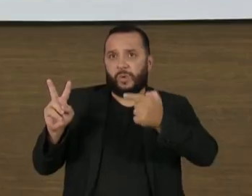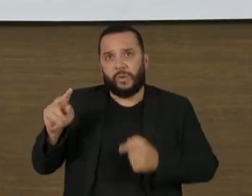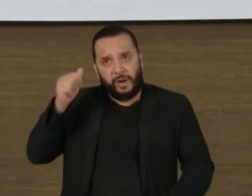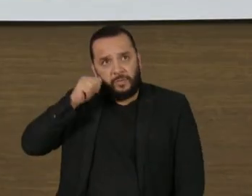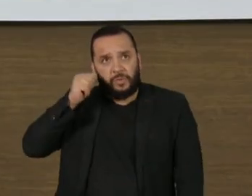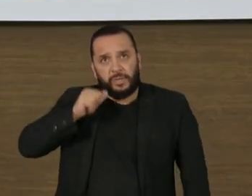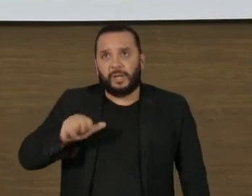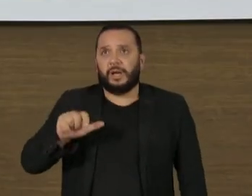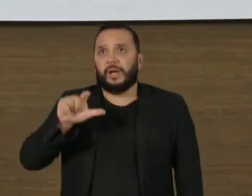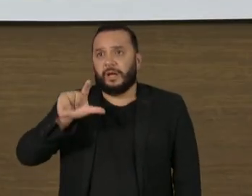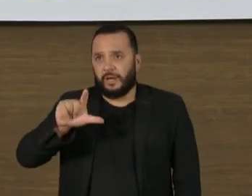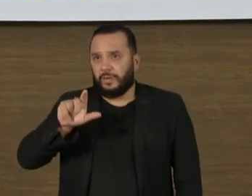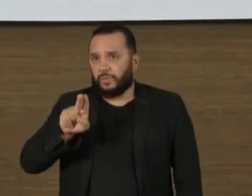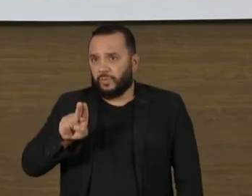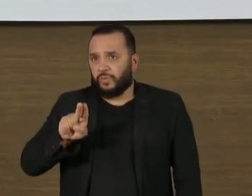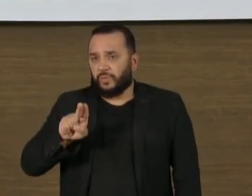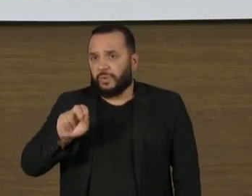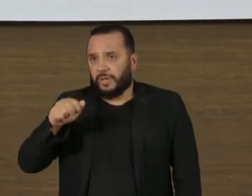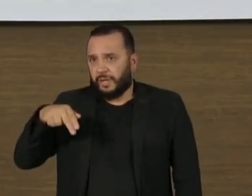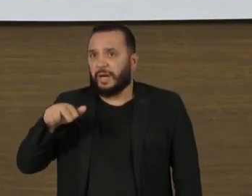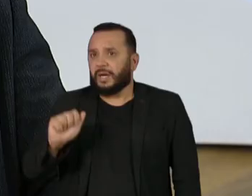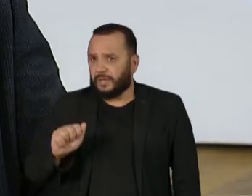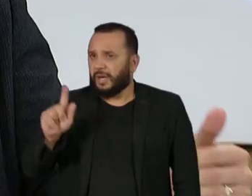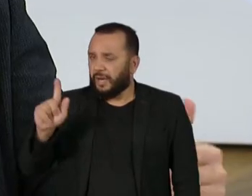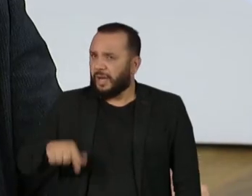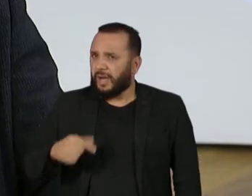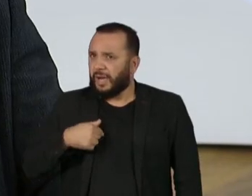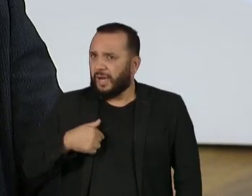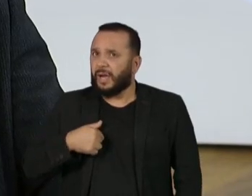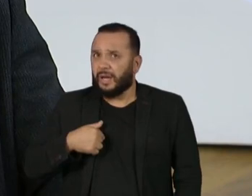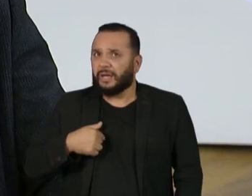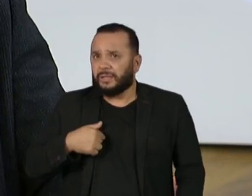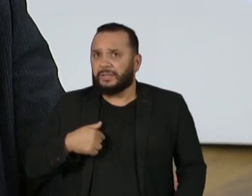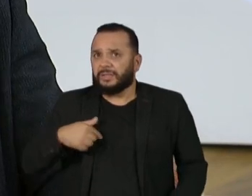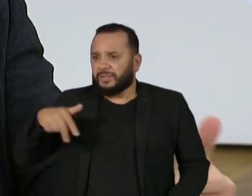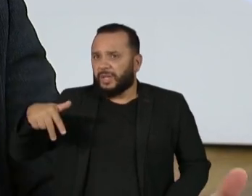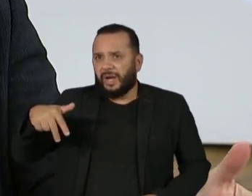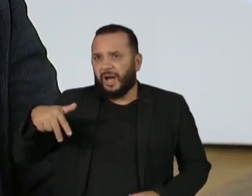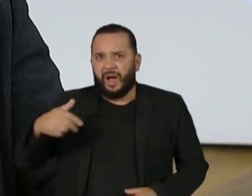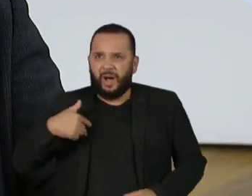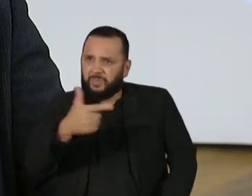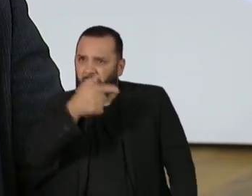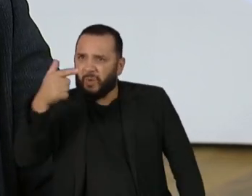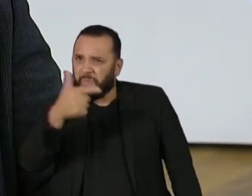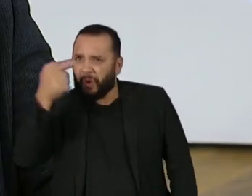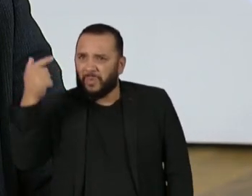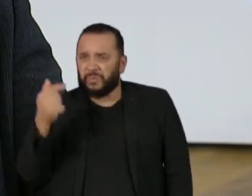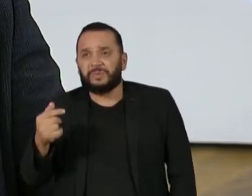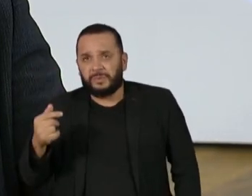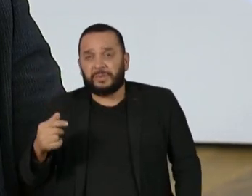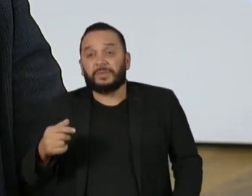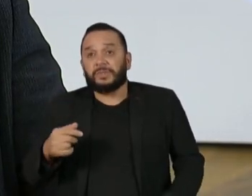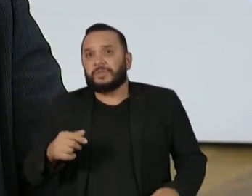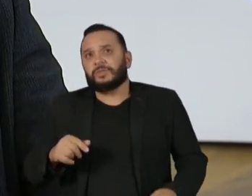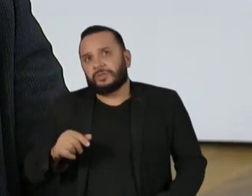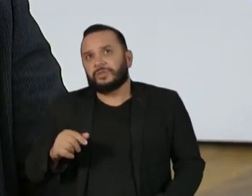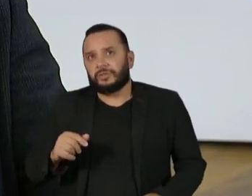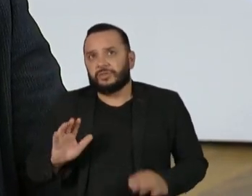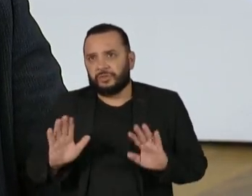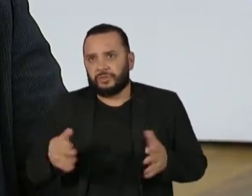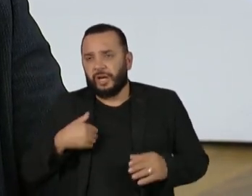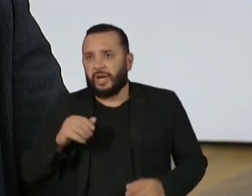Luana uma heroína no meu ponto de vista que foi alvejada e que reagiu ao criminoso